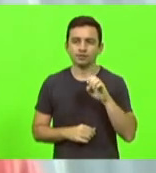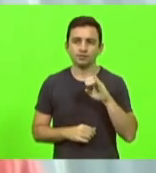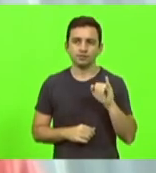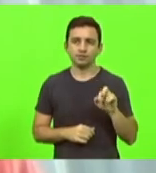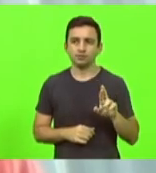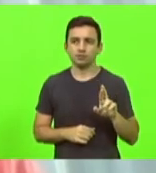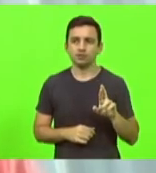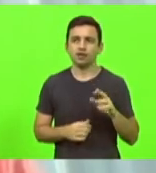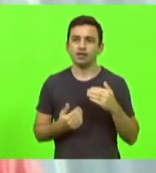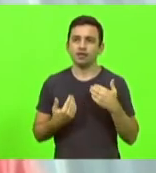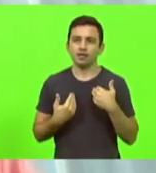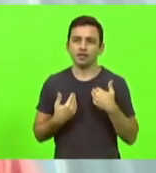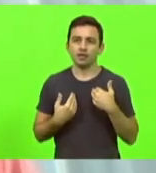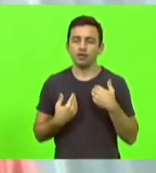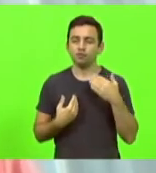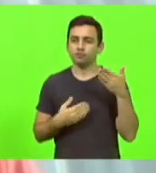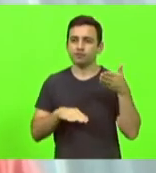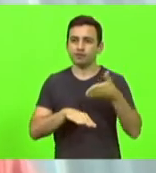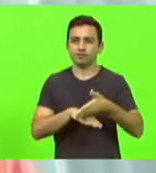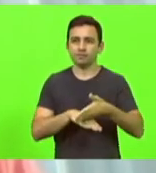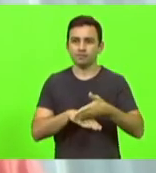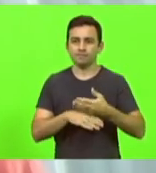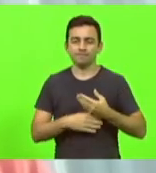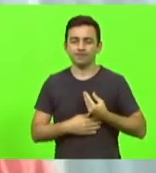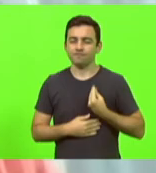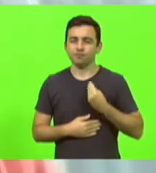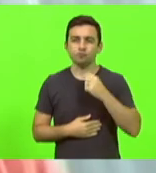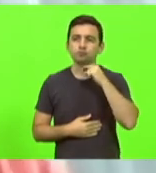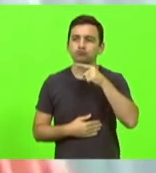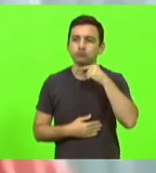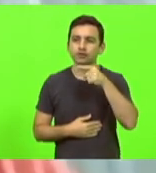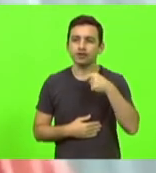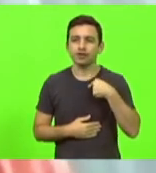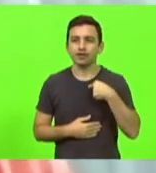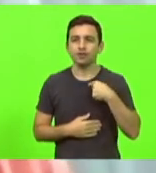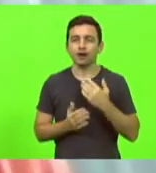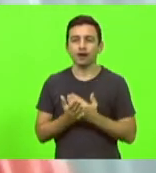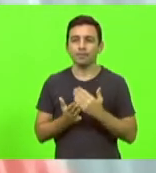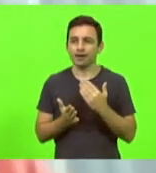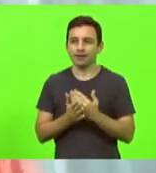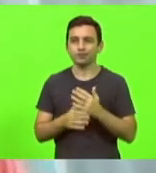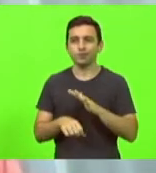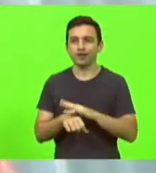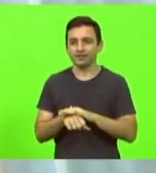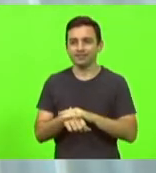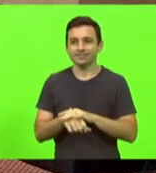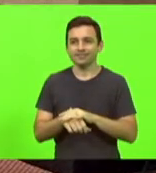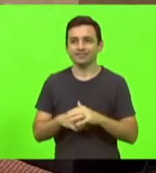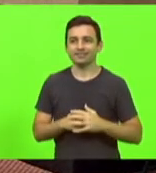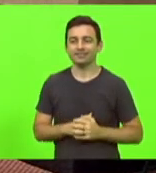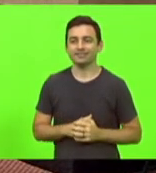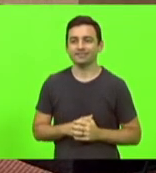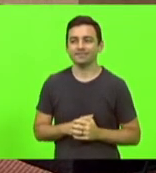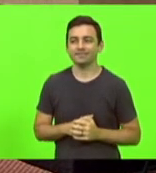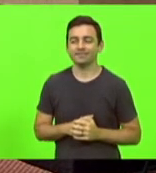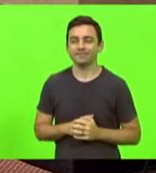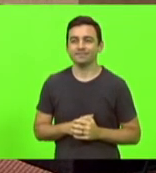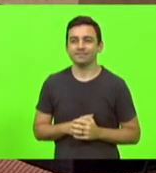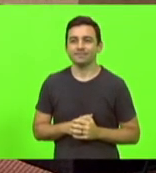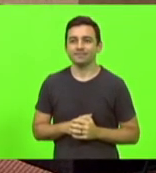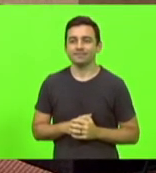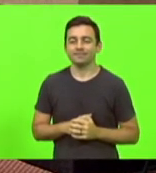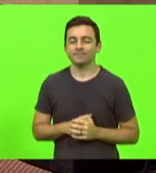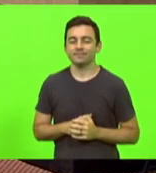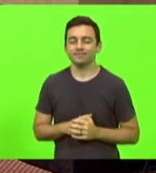Infelizmente, não posso estar presente. Isso aí me deixa mais doente do que o Covid. Um beijo no coração de todos. Obrigado,